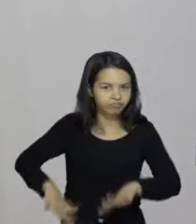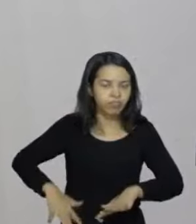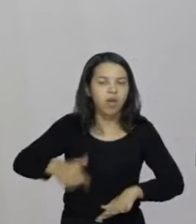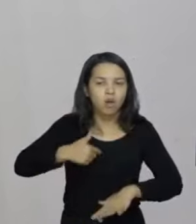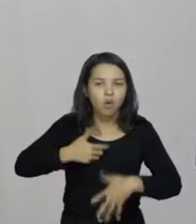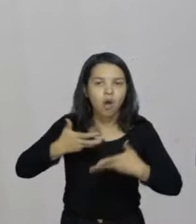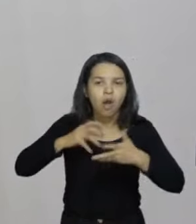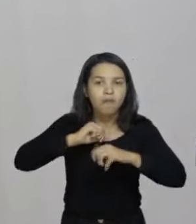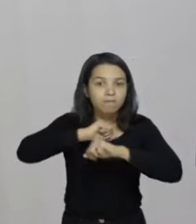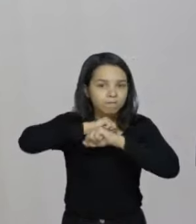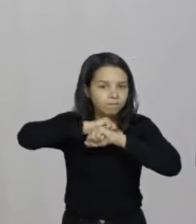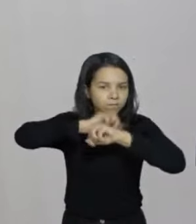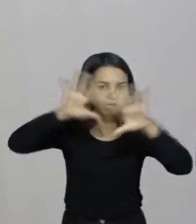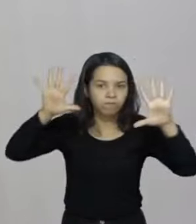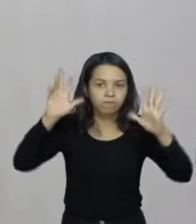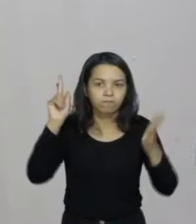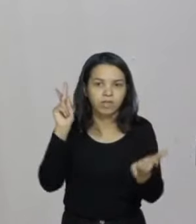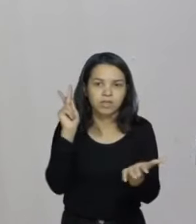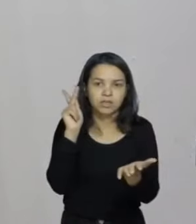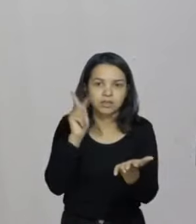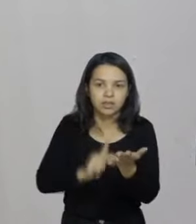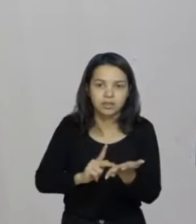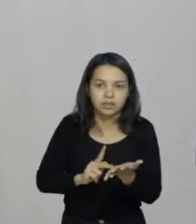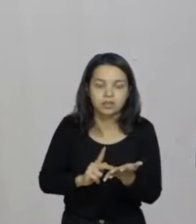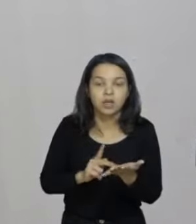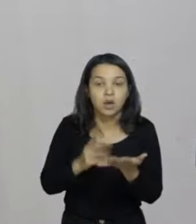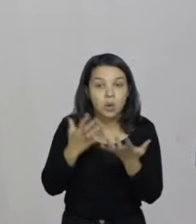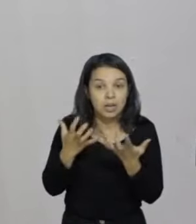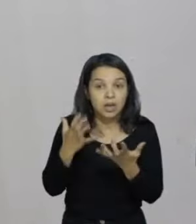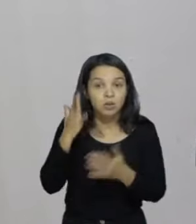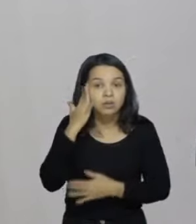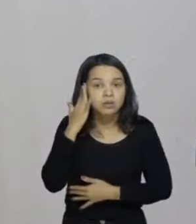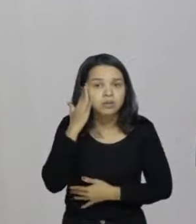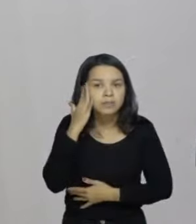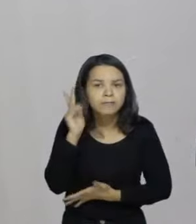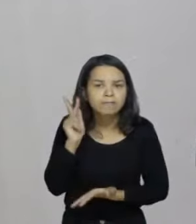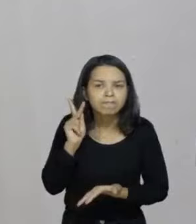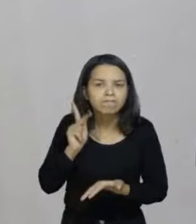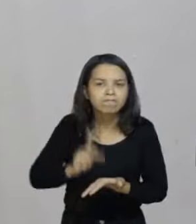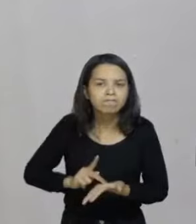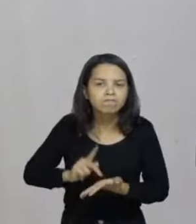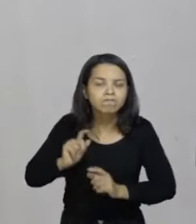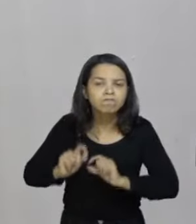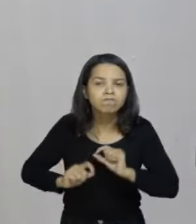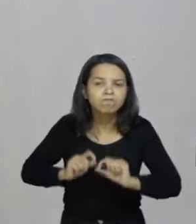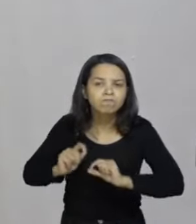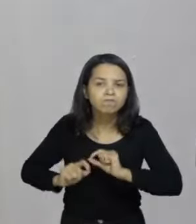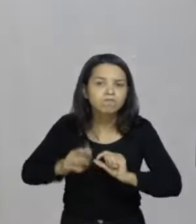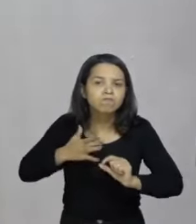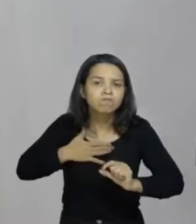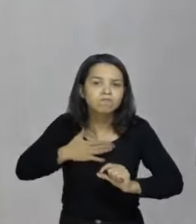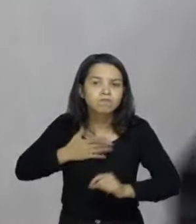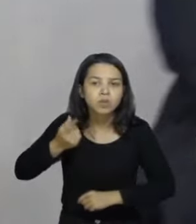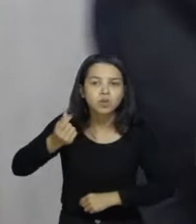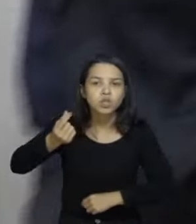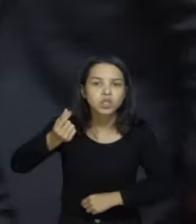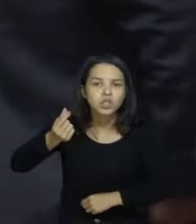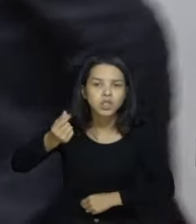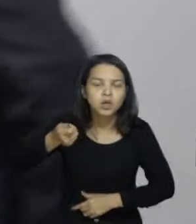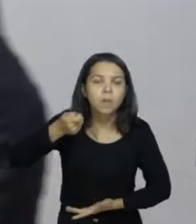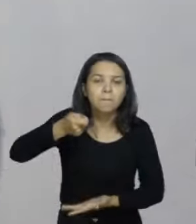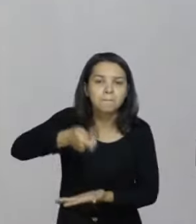eu quero saber exatamente aquilo que o meu dinheiro Suado do Imposto